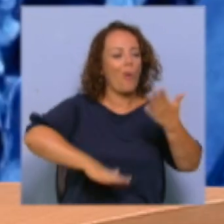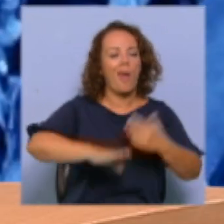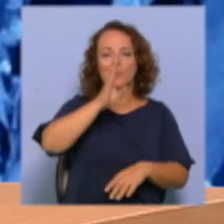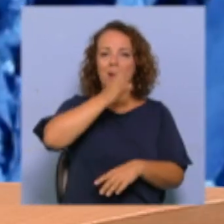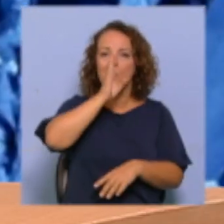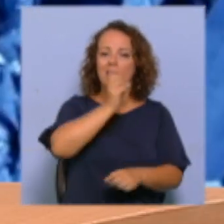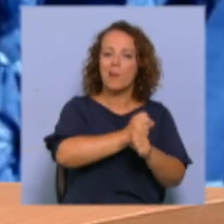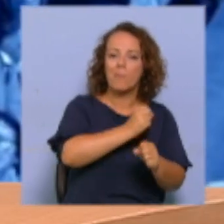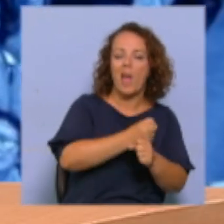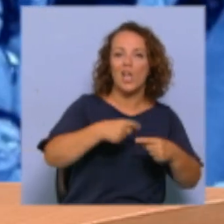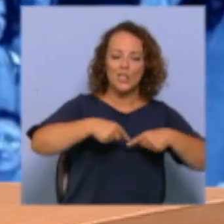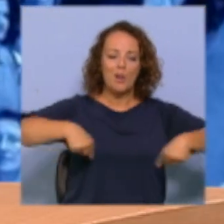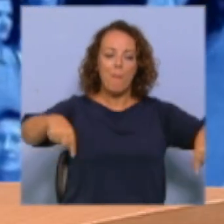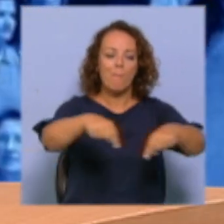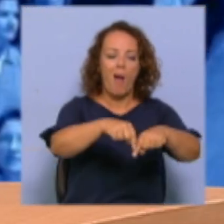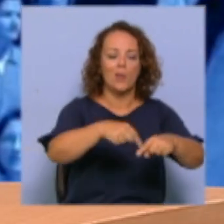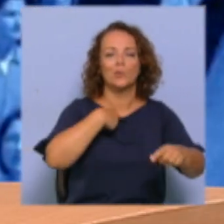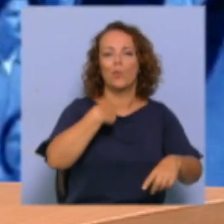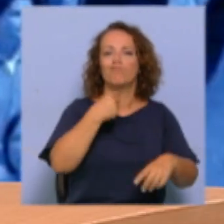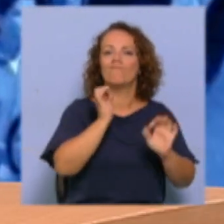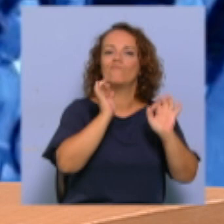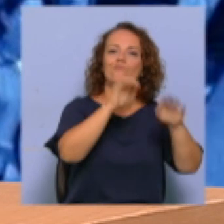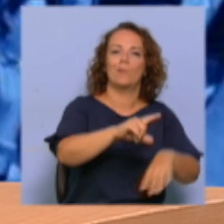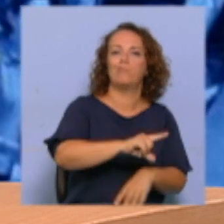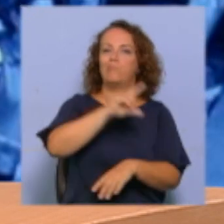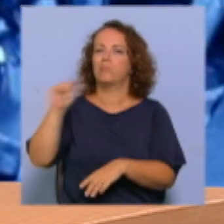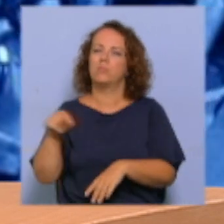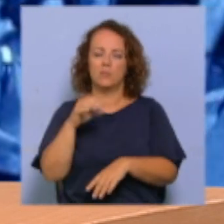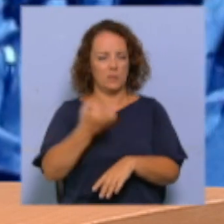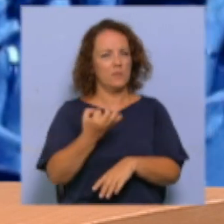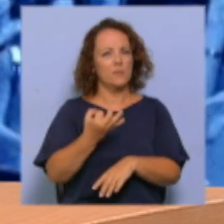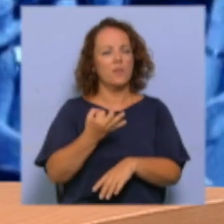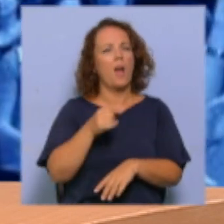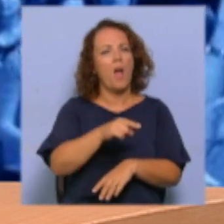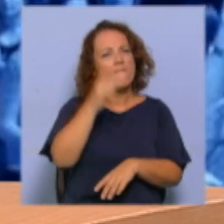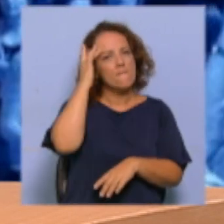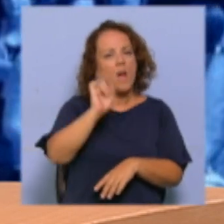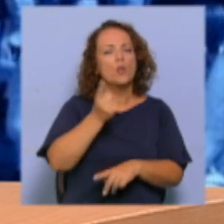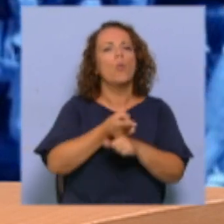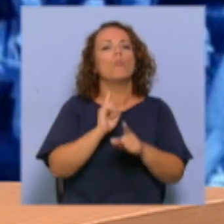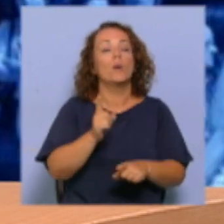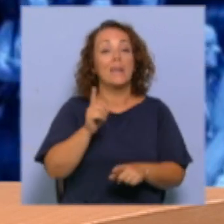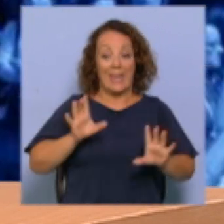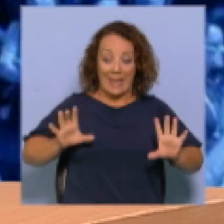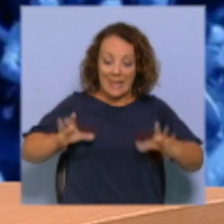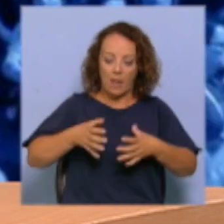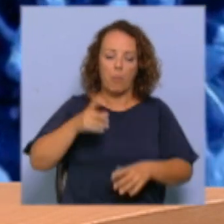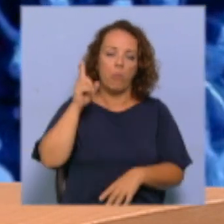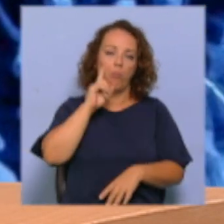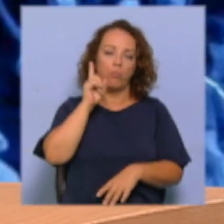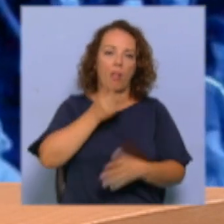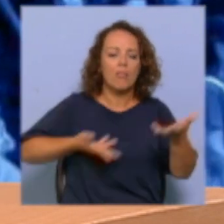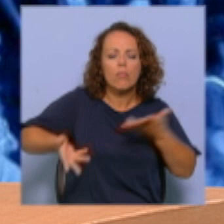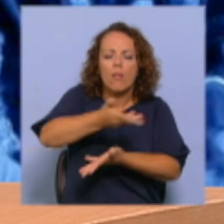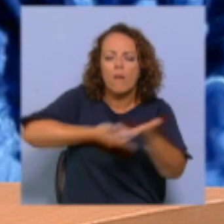trabalho, dos espaços. Não é porque nós funcionamos com os outros e, portanto, as equipas são importantes, as dinâmicas são